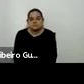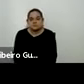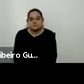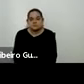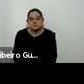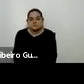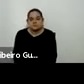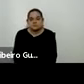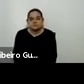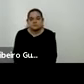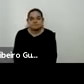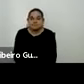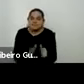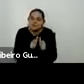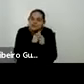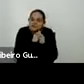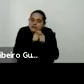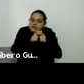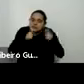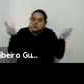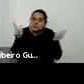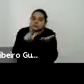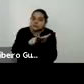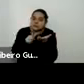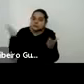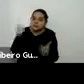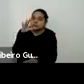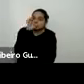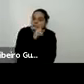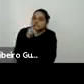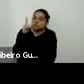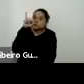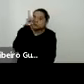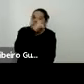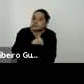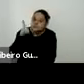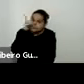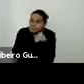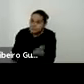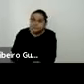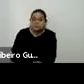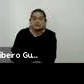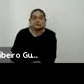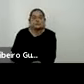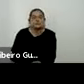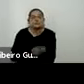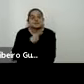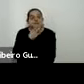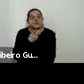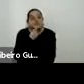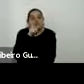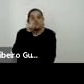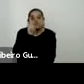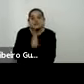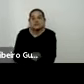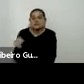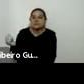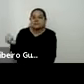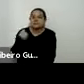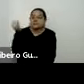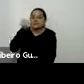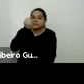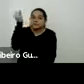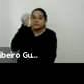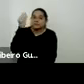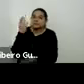Os grandes jornais, nesse fim de semana, deram conta do papel fundamental dos